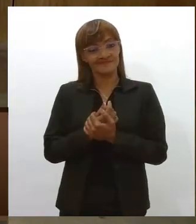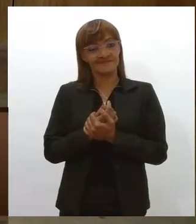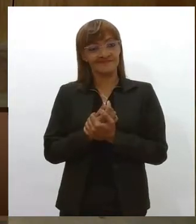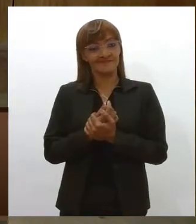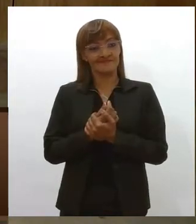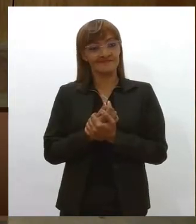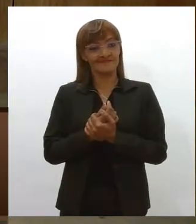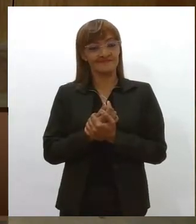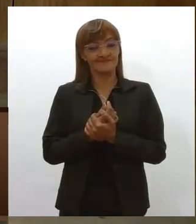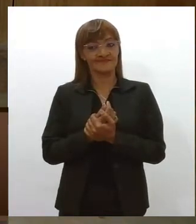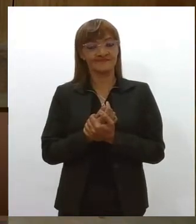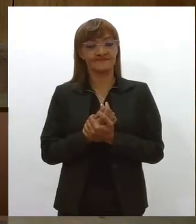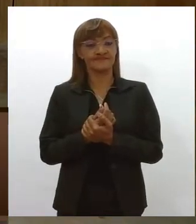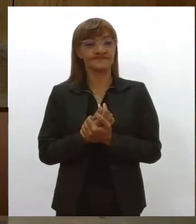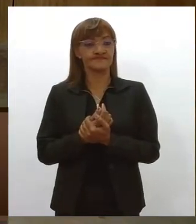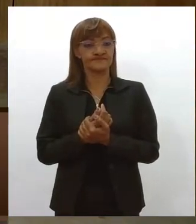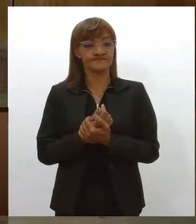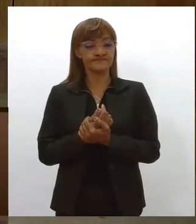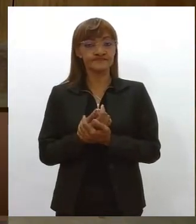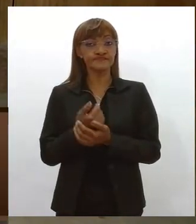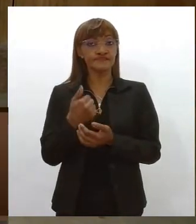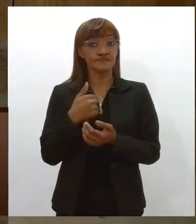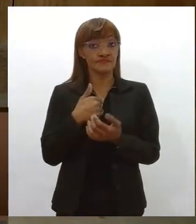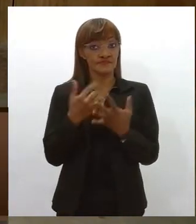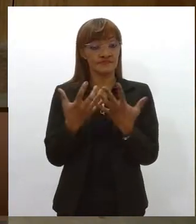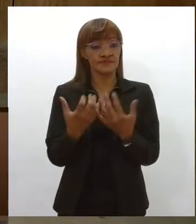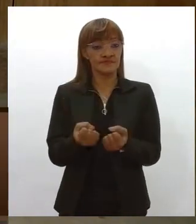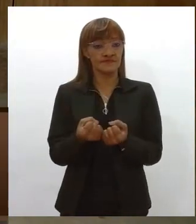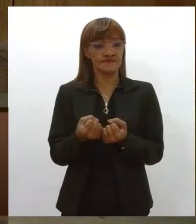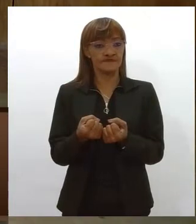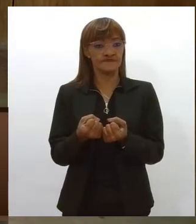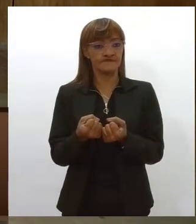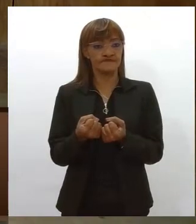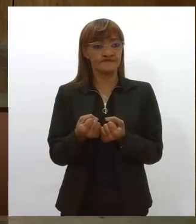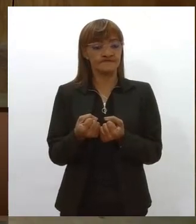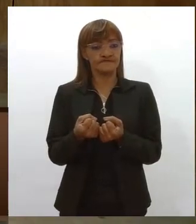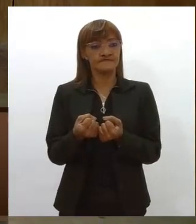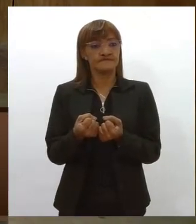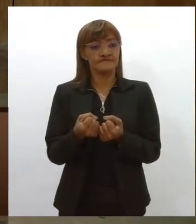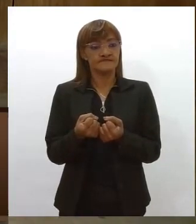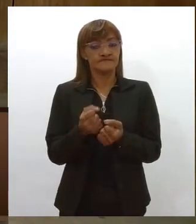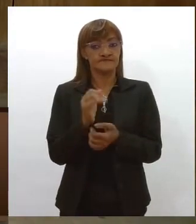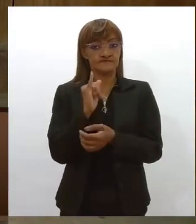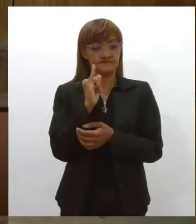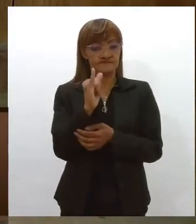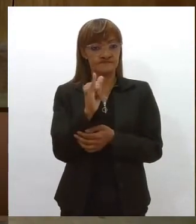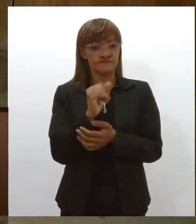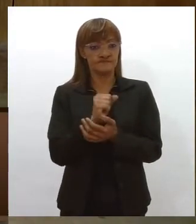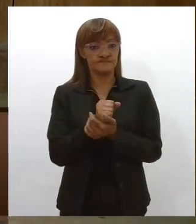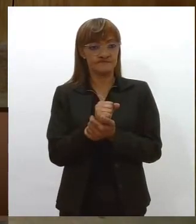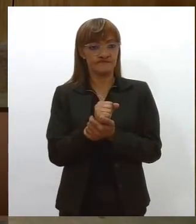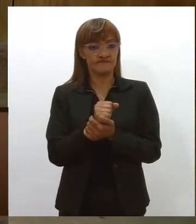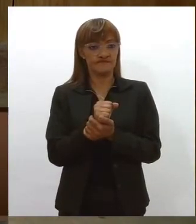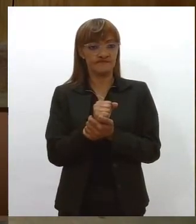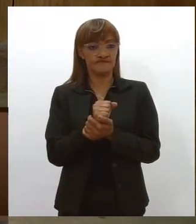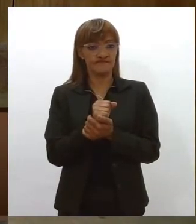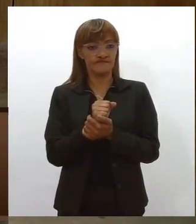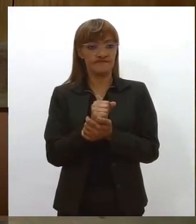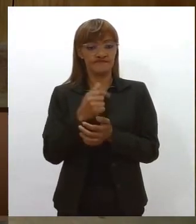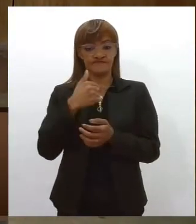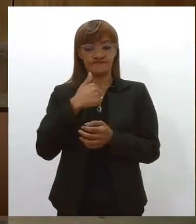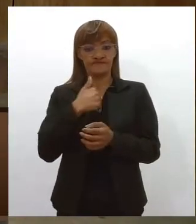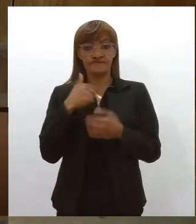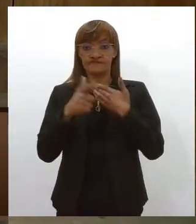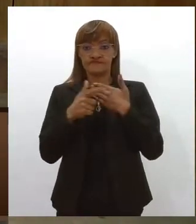quando eu realmente aceitei esse desafio, uma coisa que eu disse a ele, eu disse, olha, não espere que eu seja você, eu sou eu, meus valores